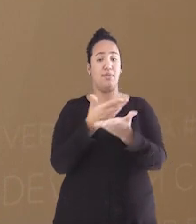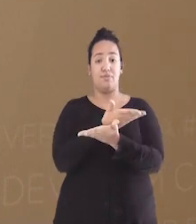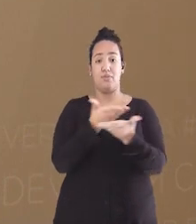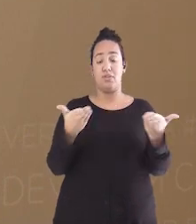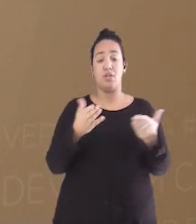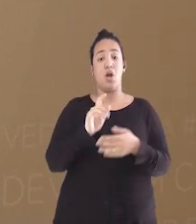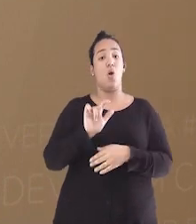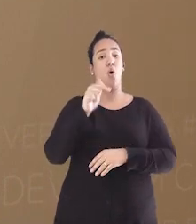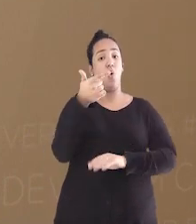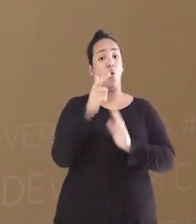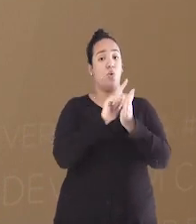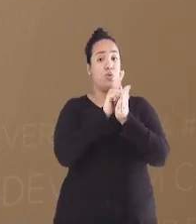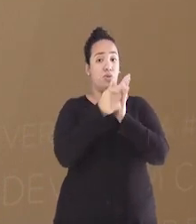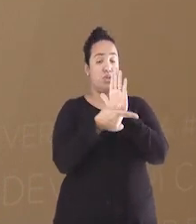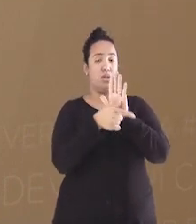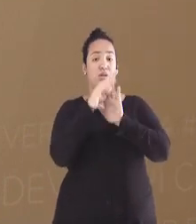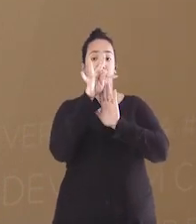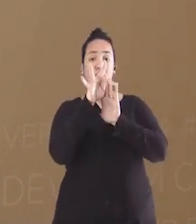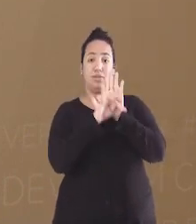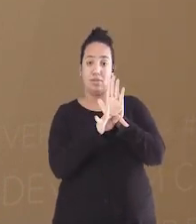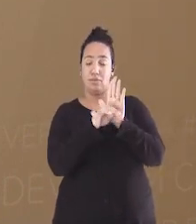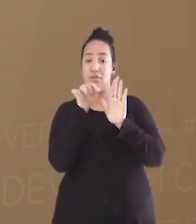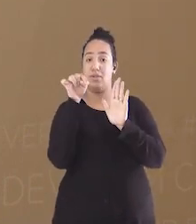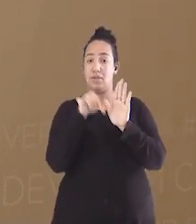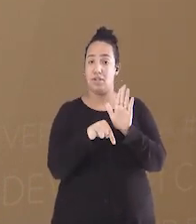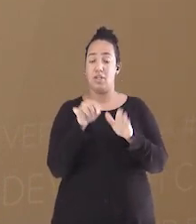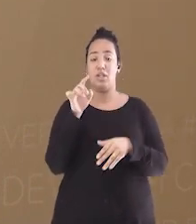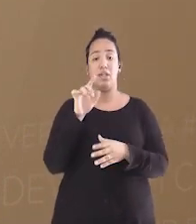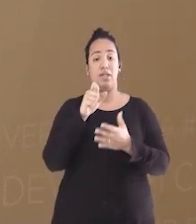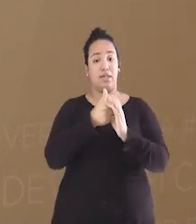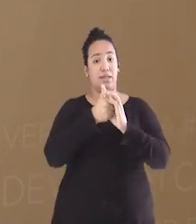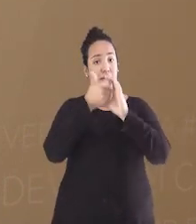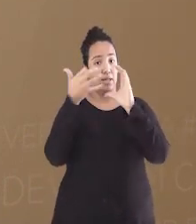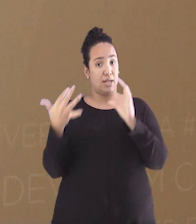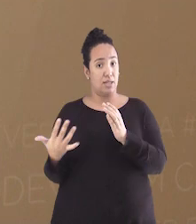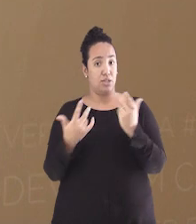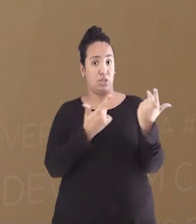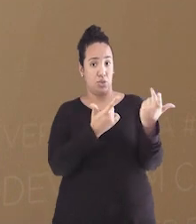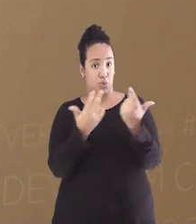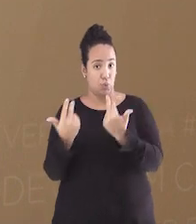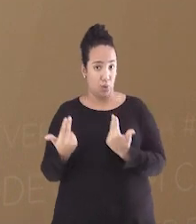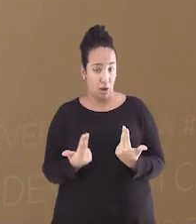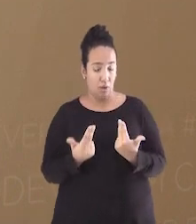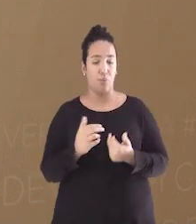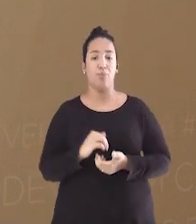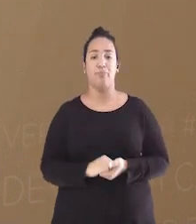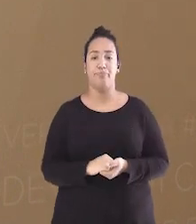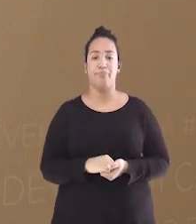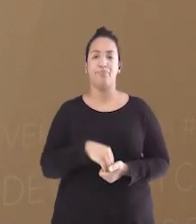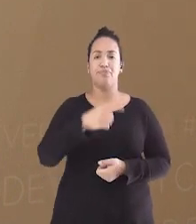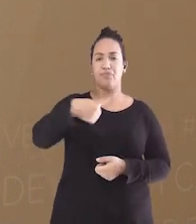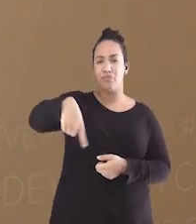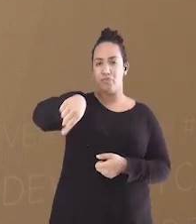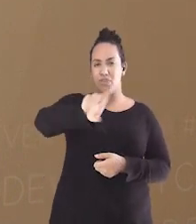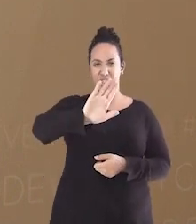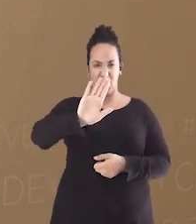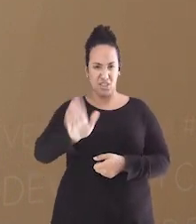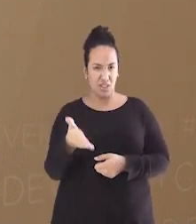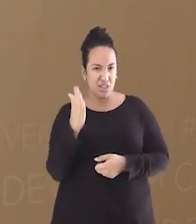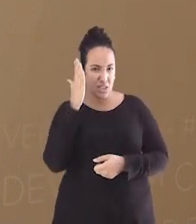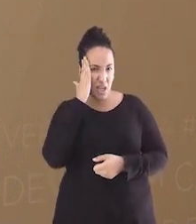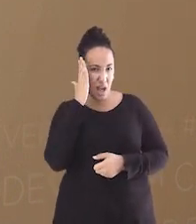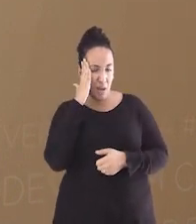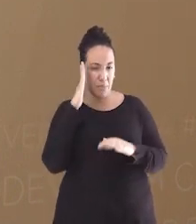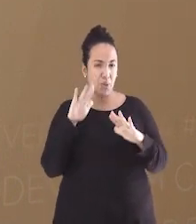um outro gênero textual que apresenta essas mesmas características. Você já sabe de